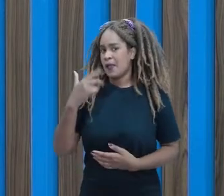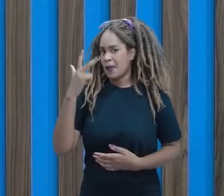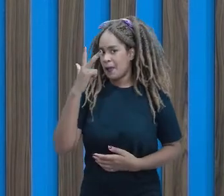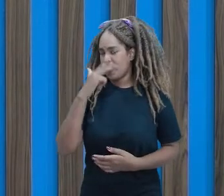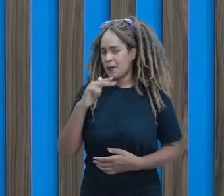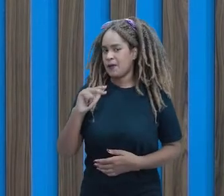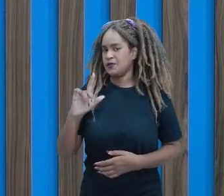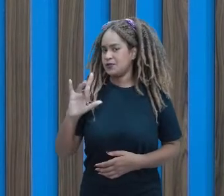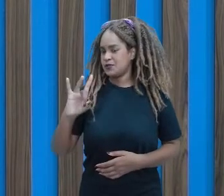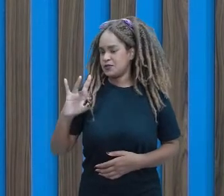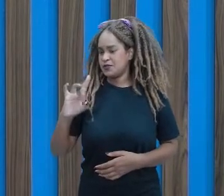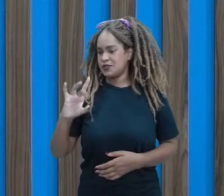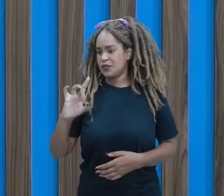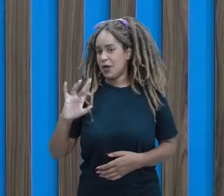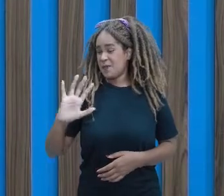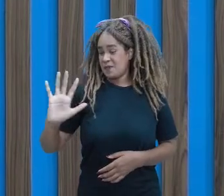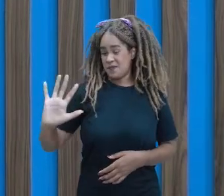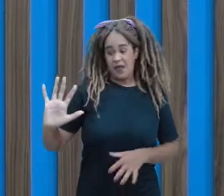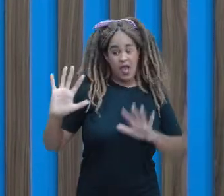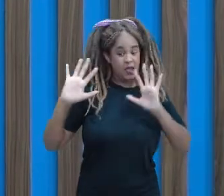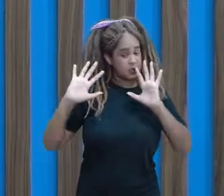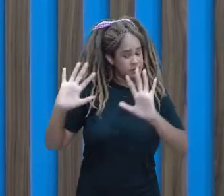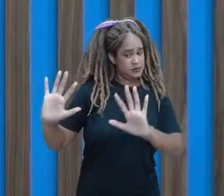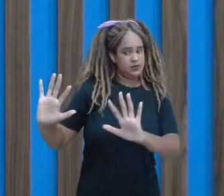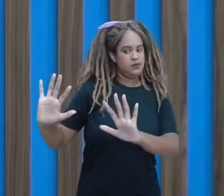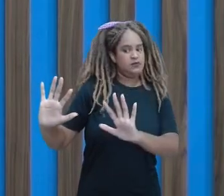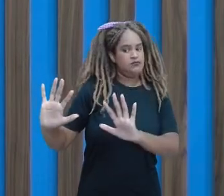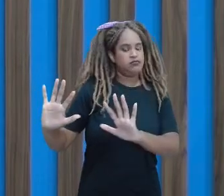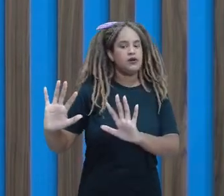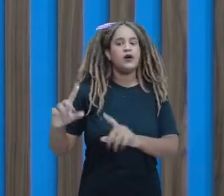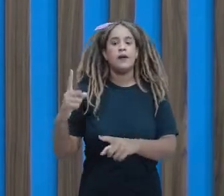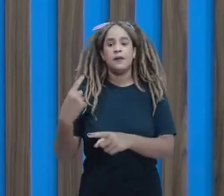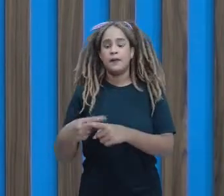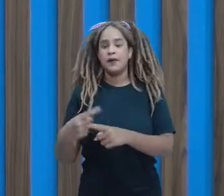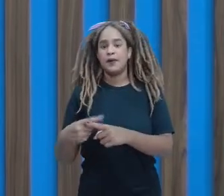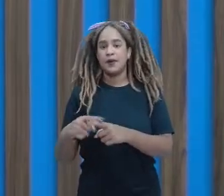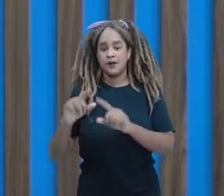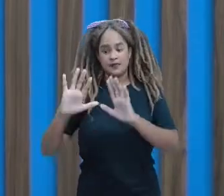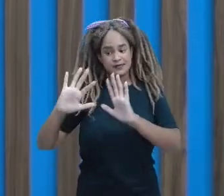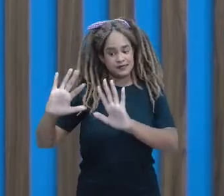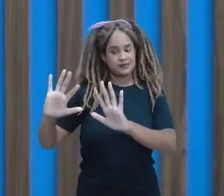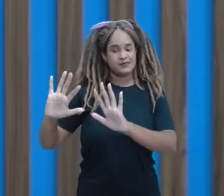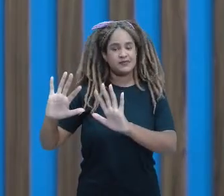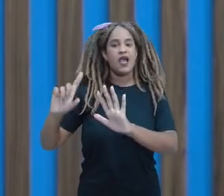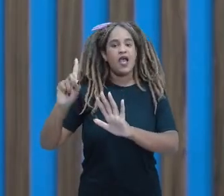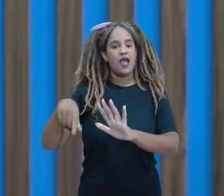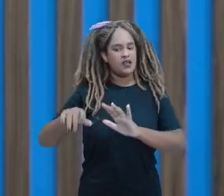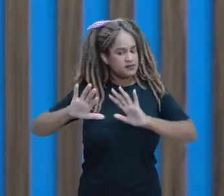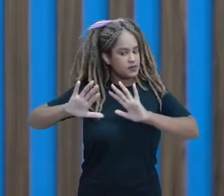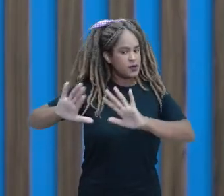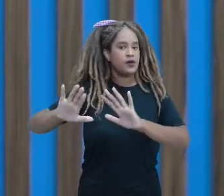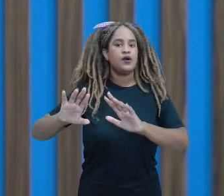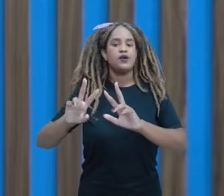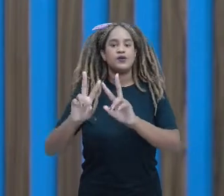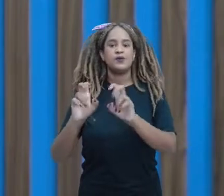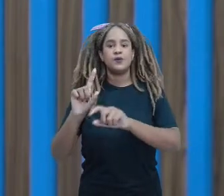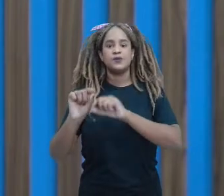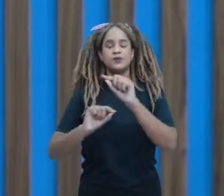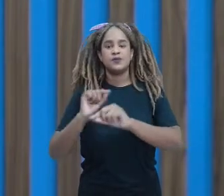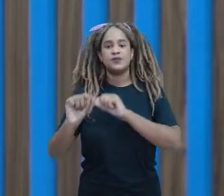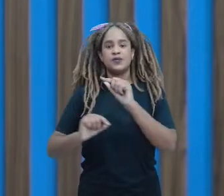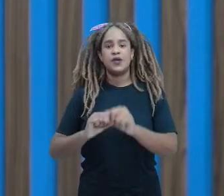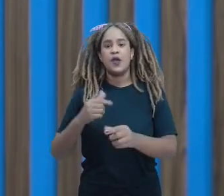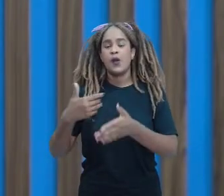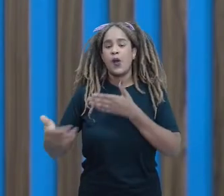só uma mão, não. Eu daria as duas, ó. Essas minhas duas mãos, a de repulsão, vai em relação a qualquer